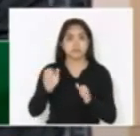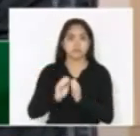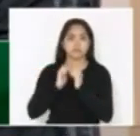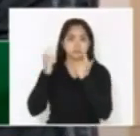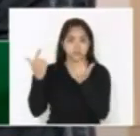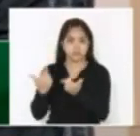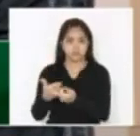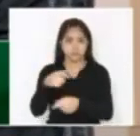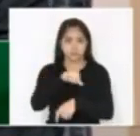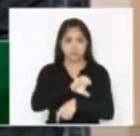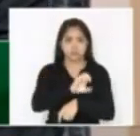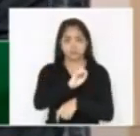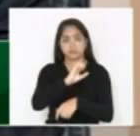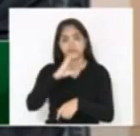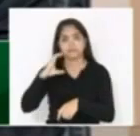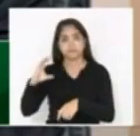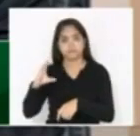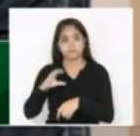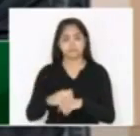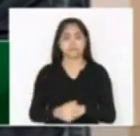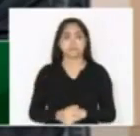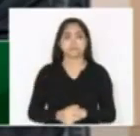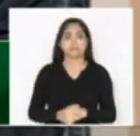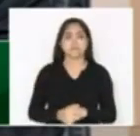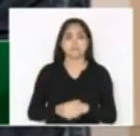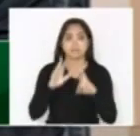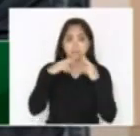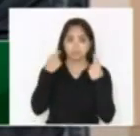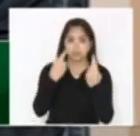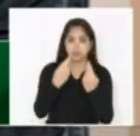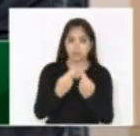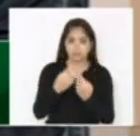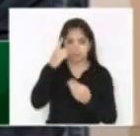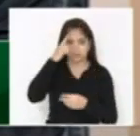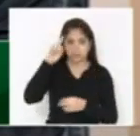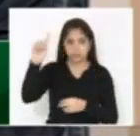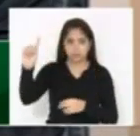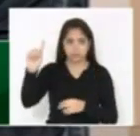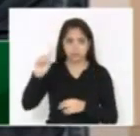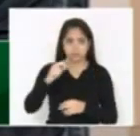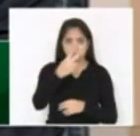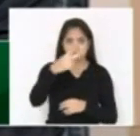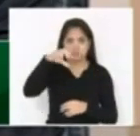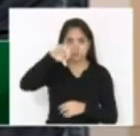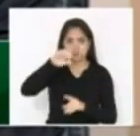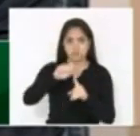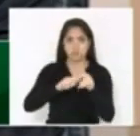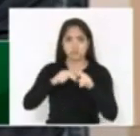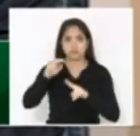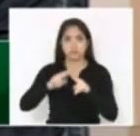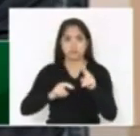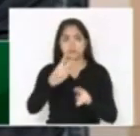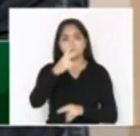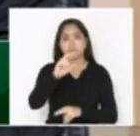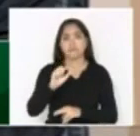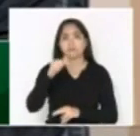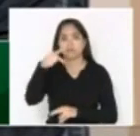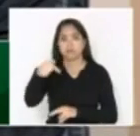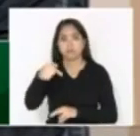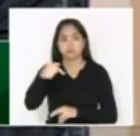Assembleia Legislativa do Estado de Santa Catarina, realizada em 29 de junho de